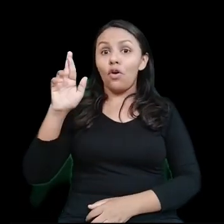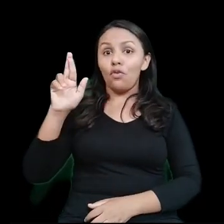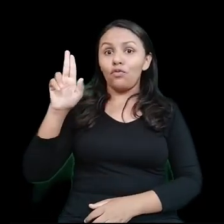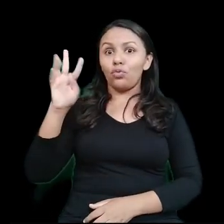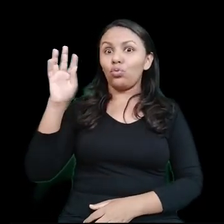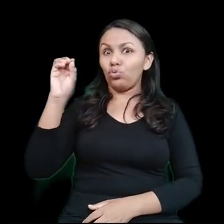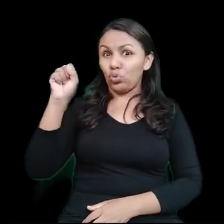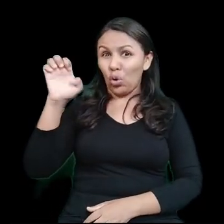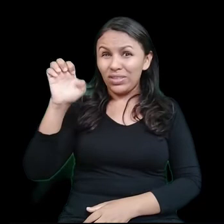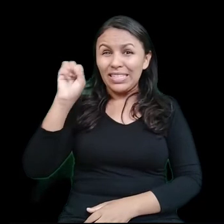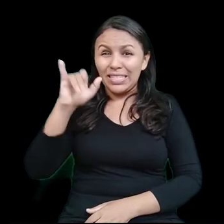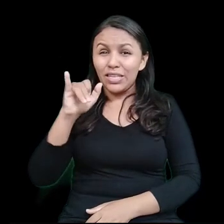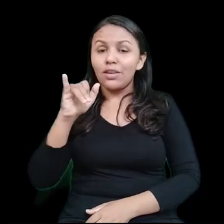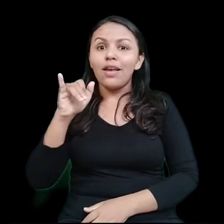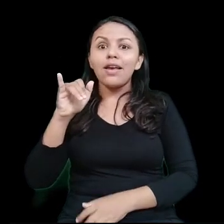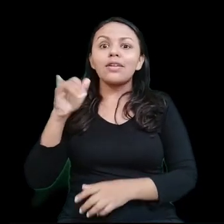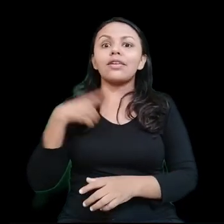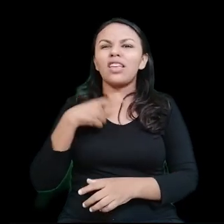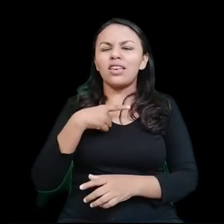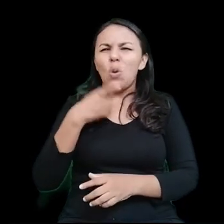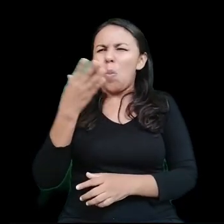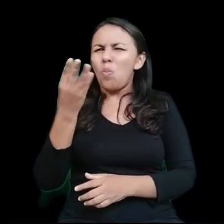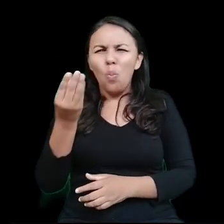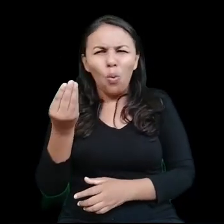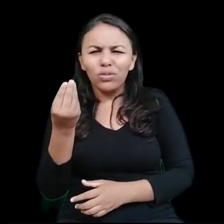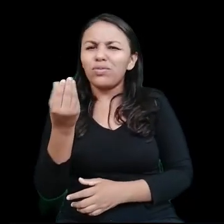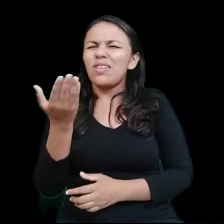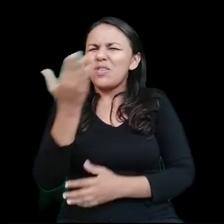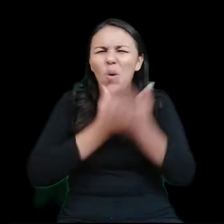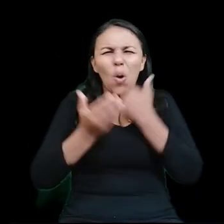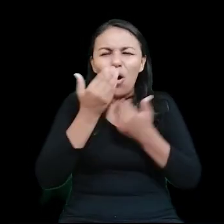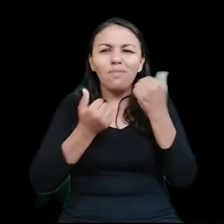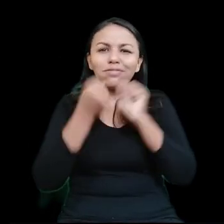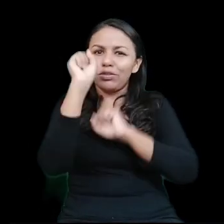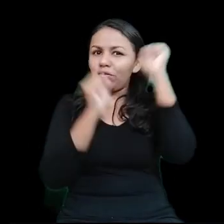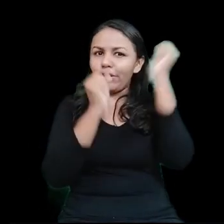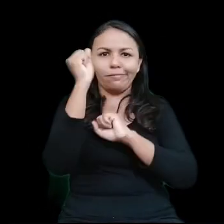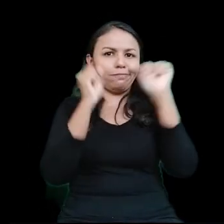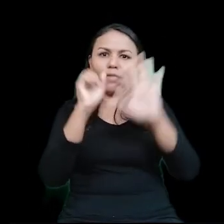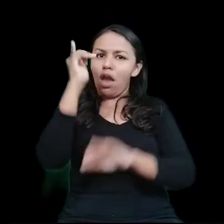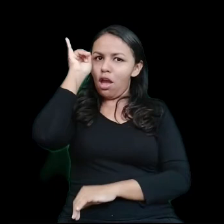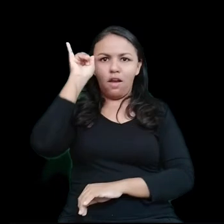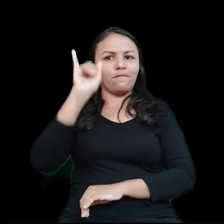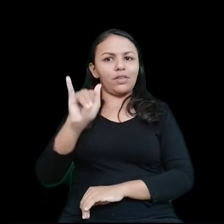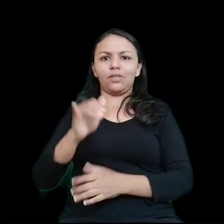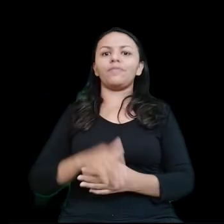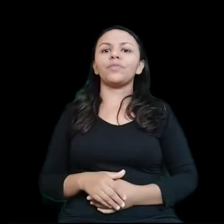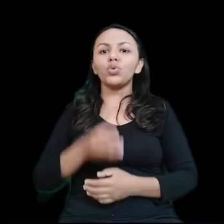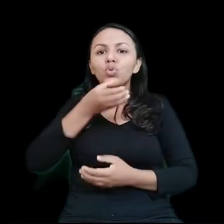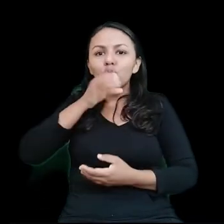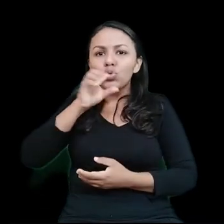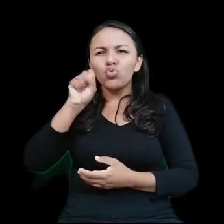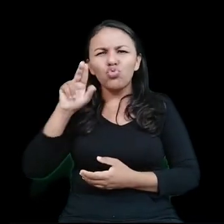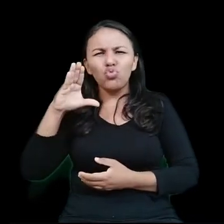em excesso que está nos alimentos industrializados não é indicado. Sucos industrializados têm uma